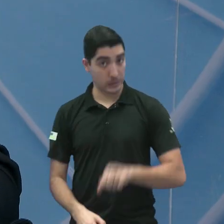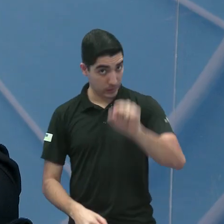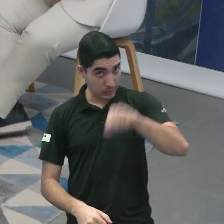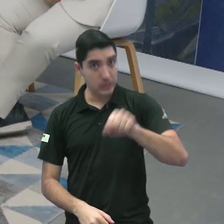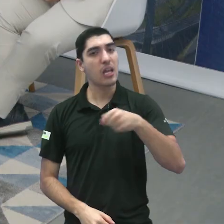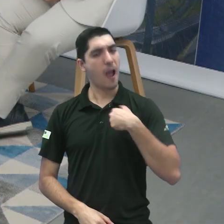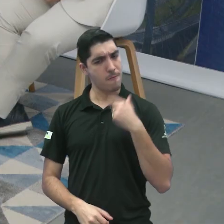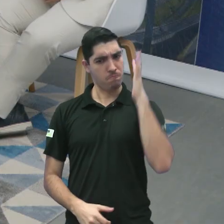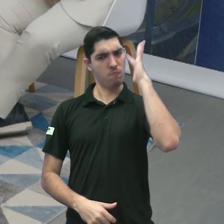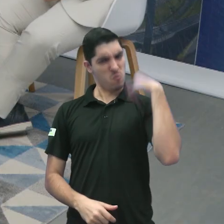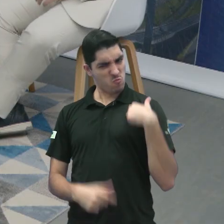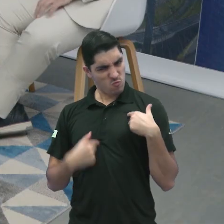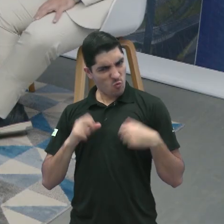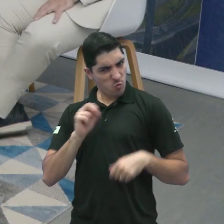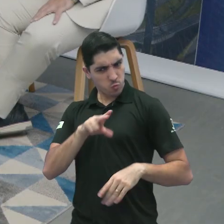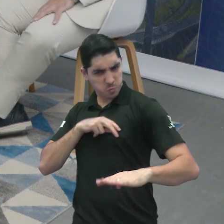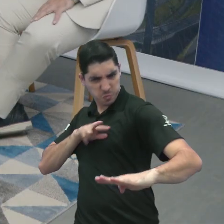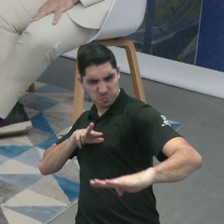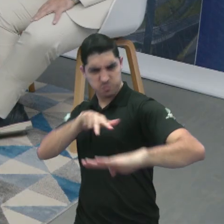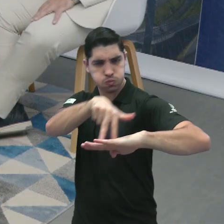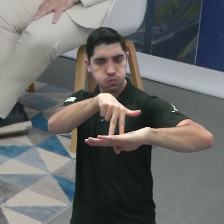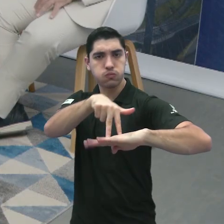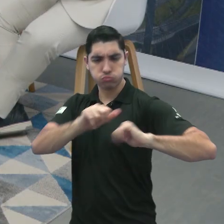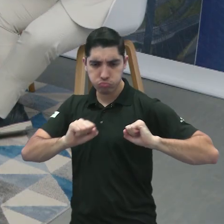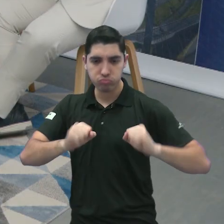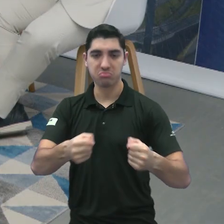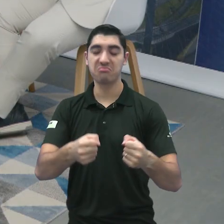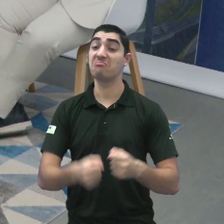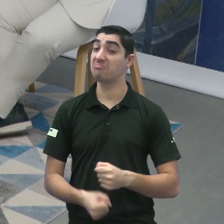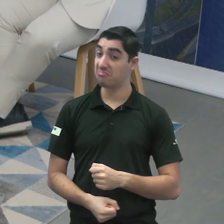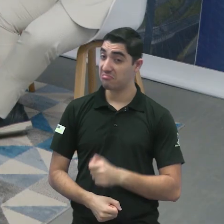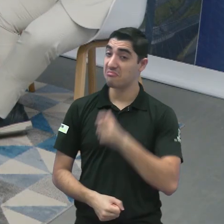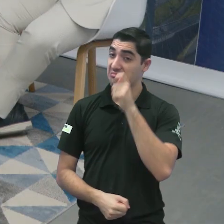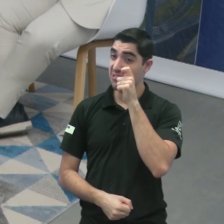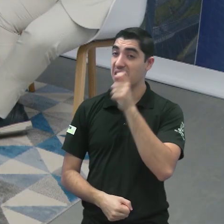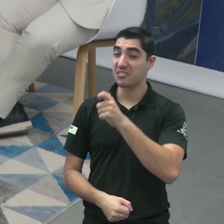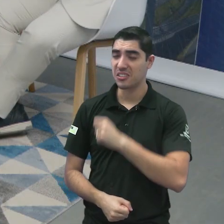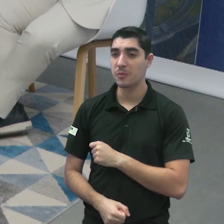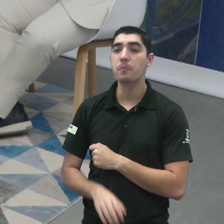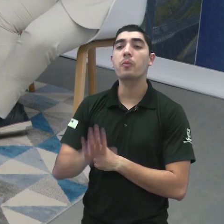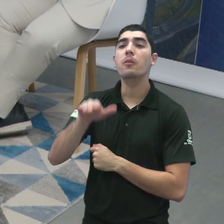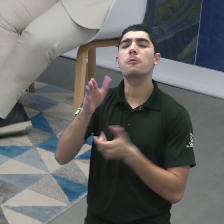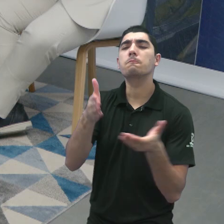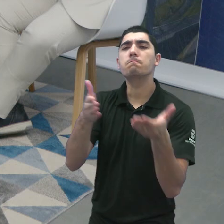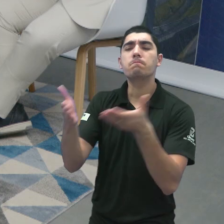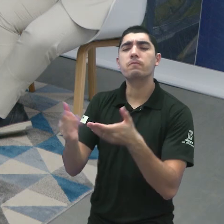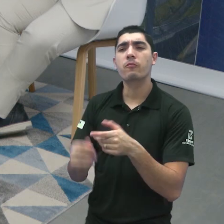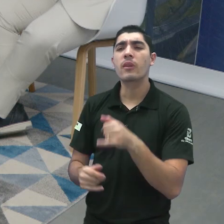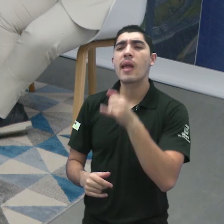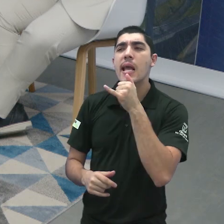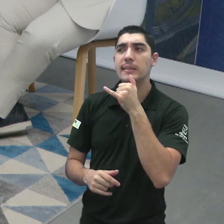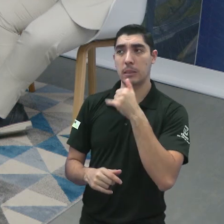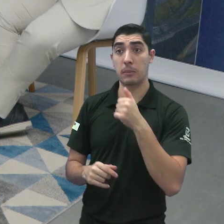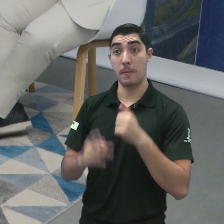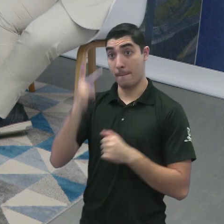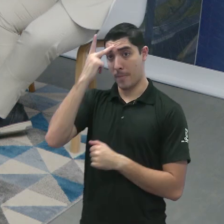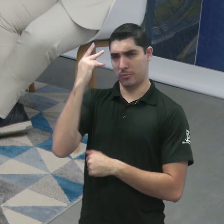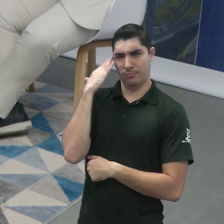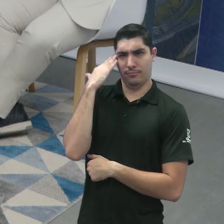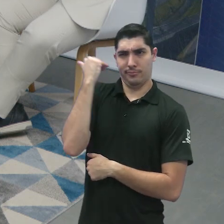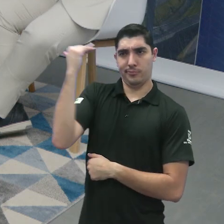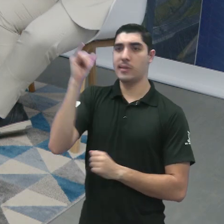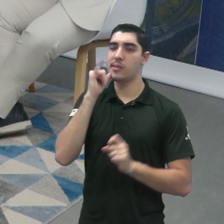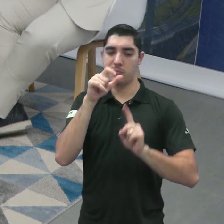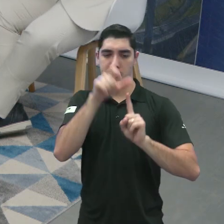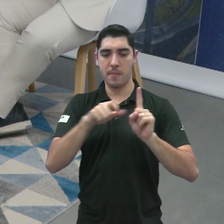Que bacana, muito interessante essa questão. Ô, Poliana, figuras como Marie Curie,